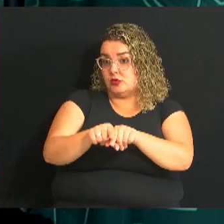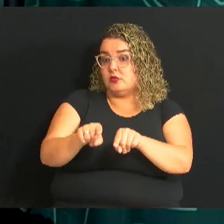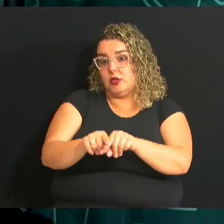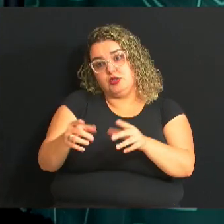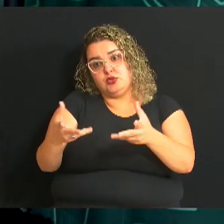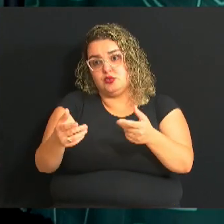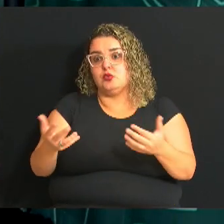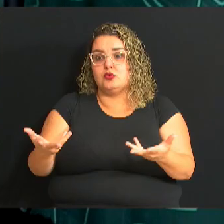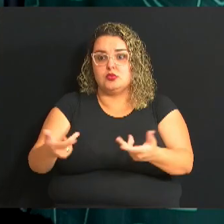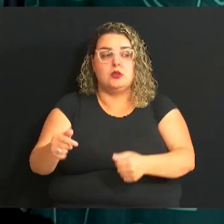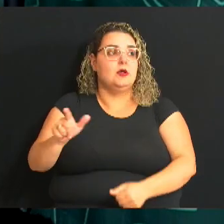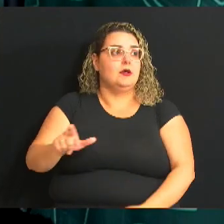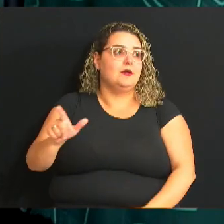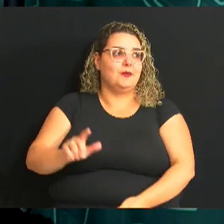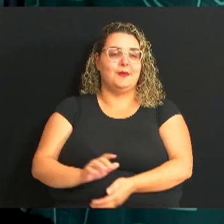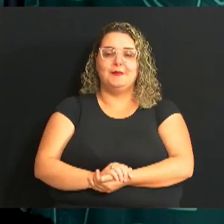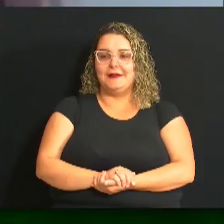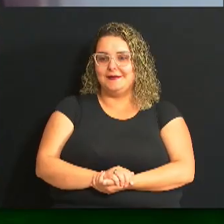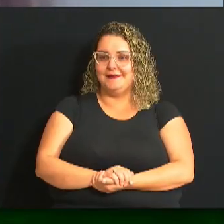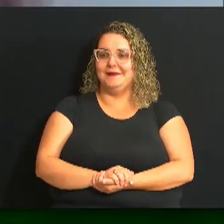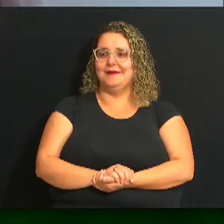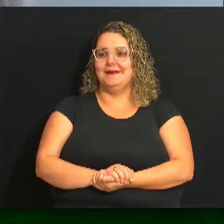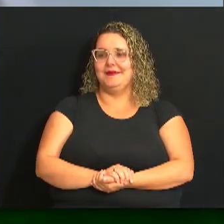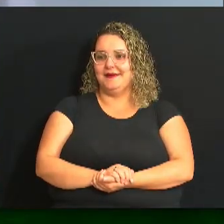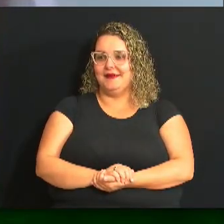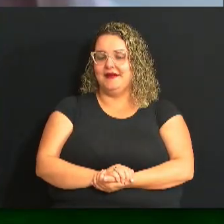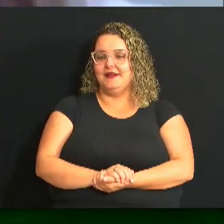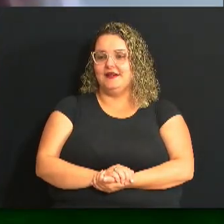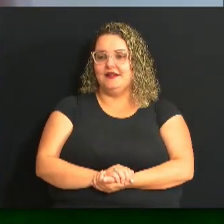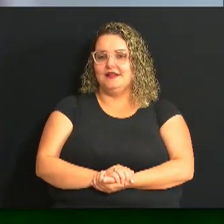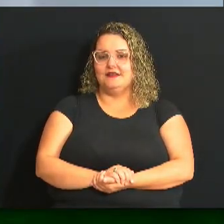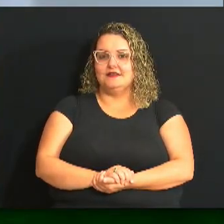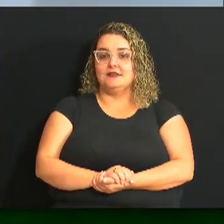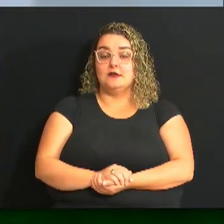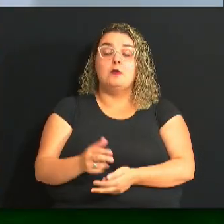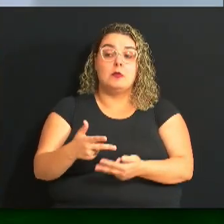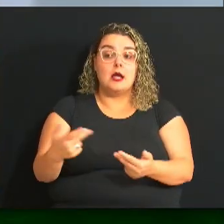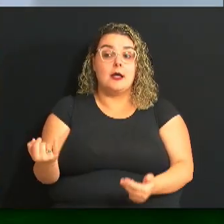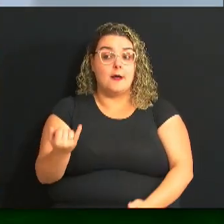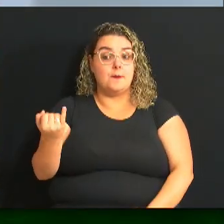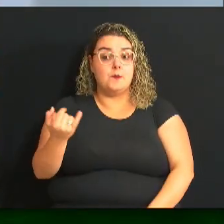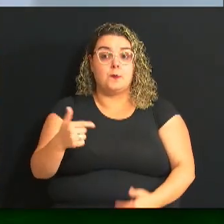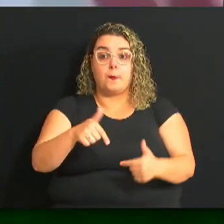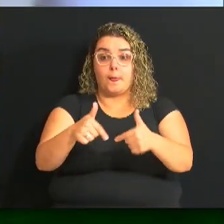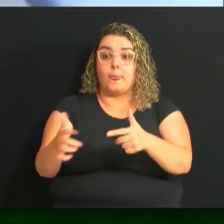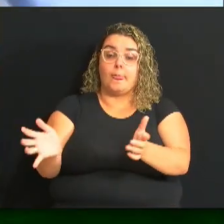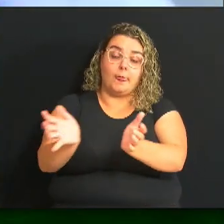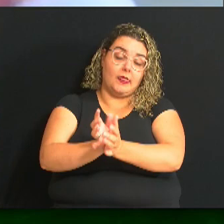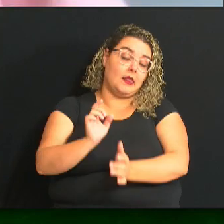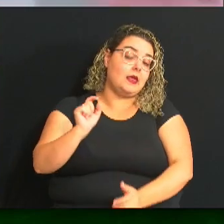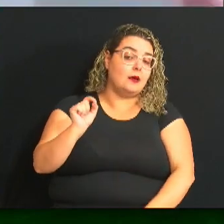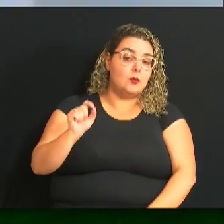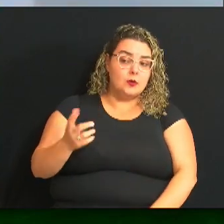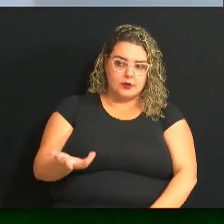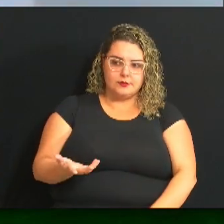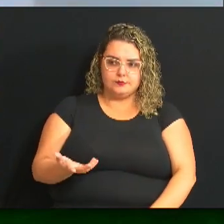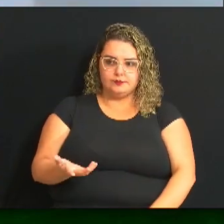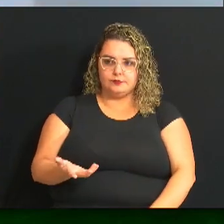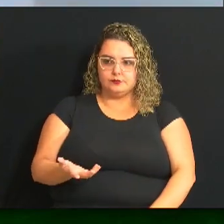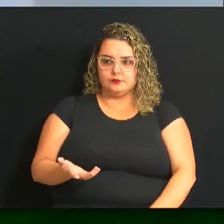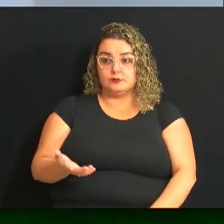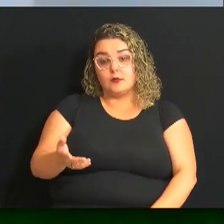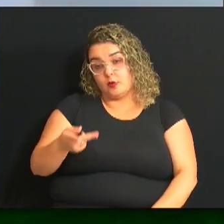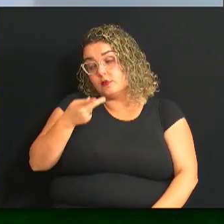claro, que tem participado. Uma coisa interessante do trabalho em equipe é que, como o Pedro citou, né,